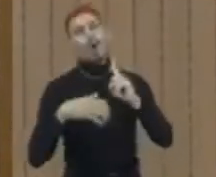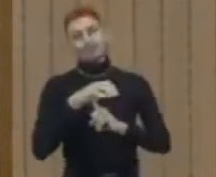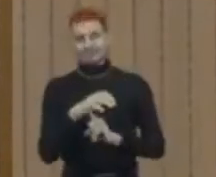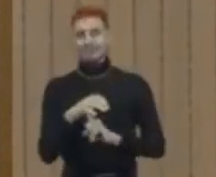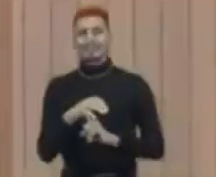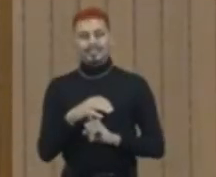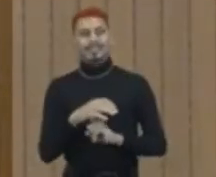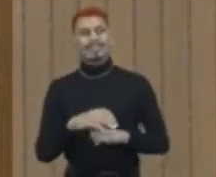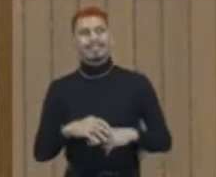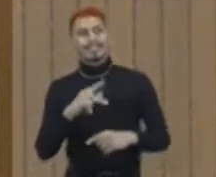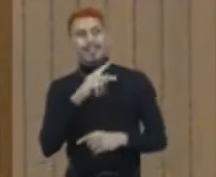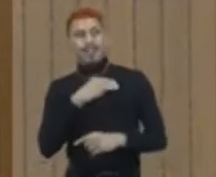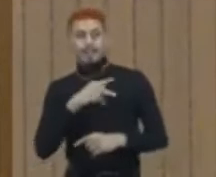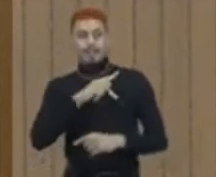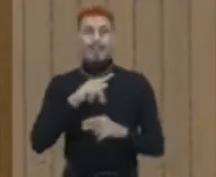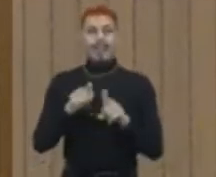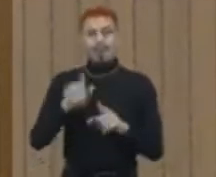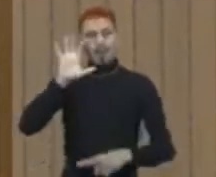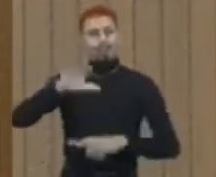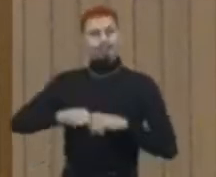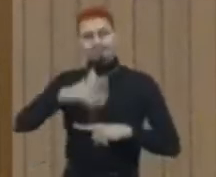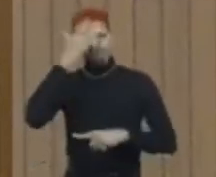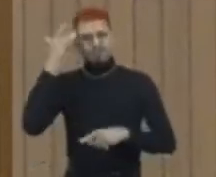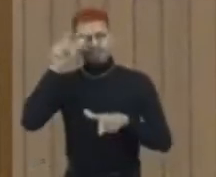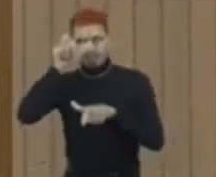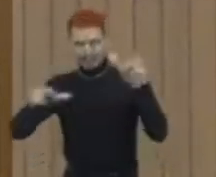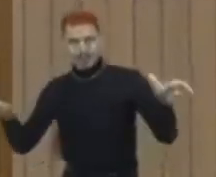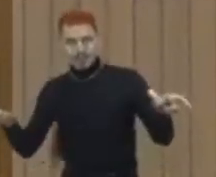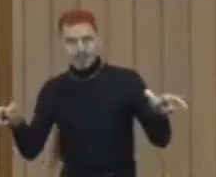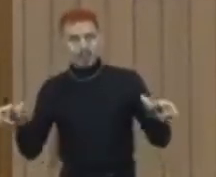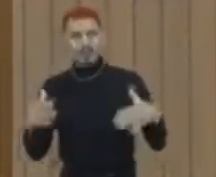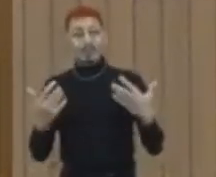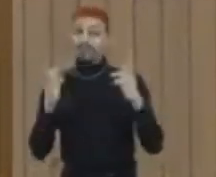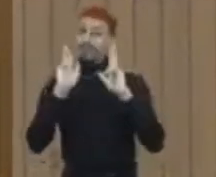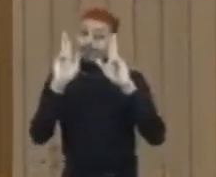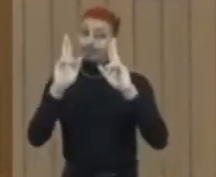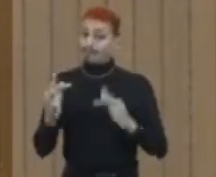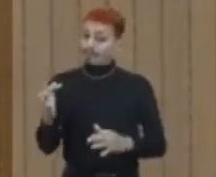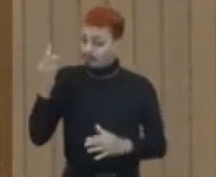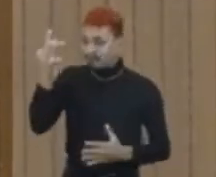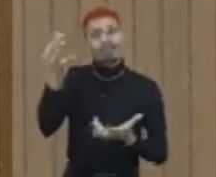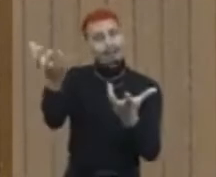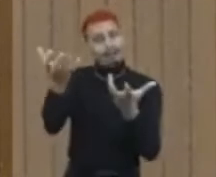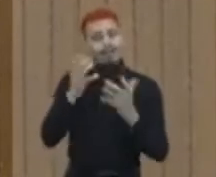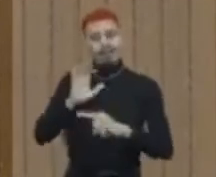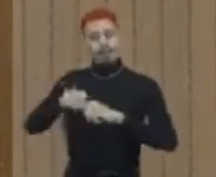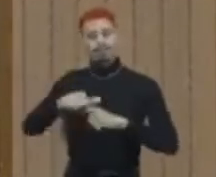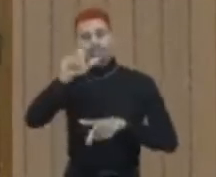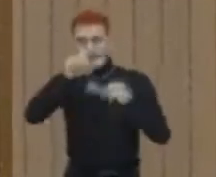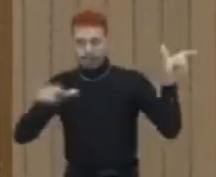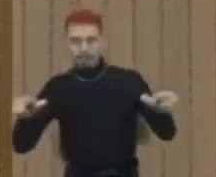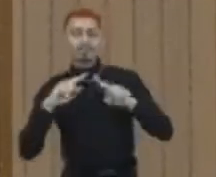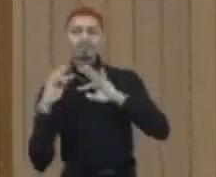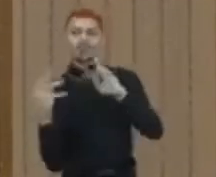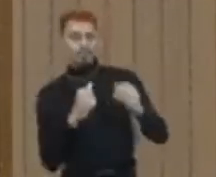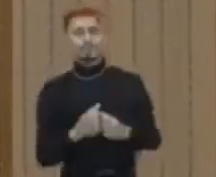no Pará tem a confiança das pessoas. E a gente espera que o futuro seja esse. Que a gente continue levando